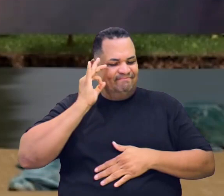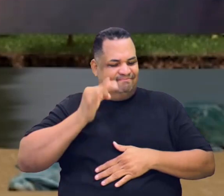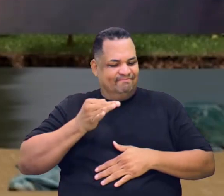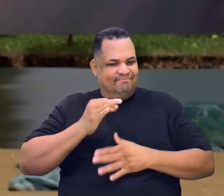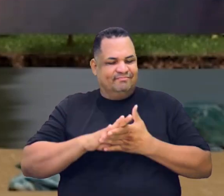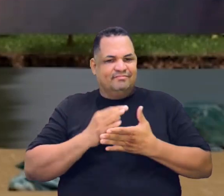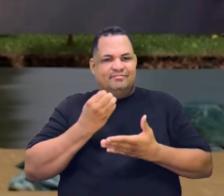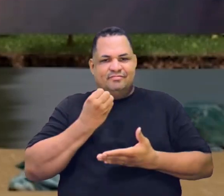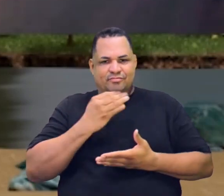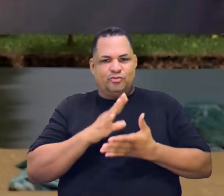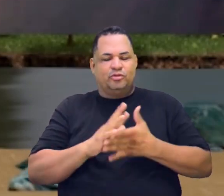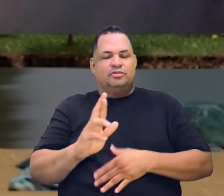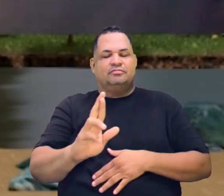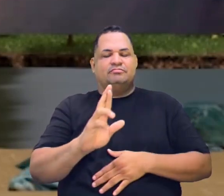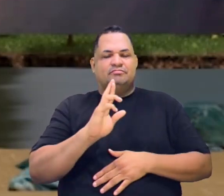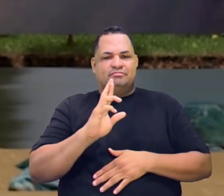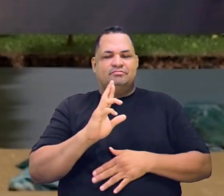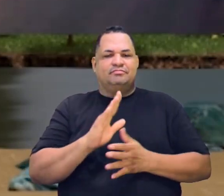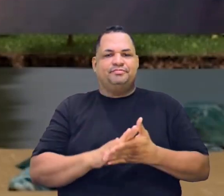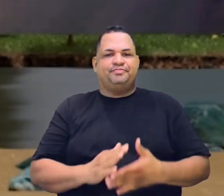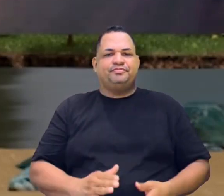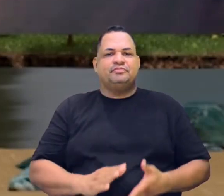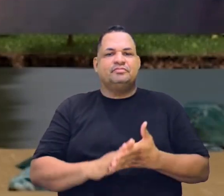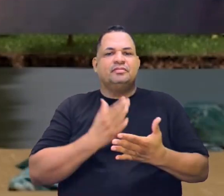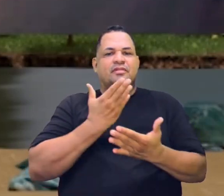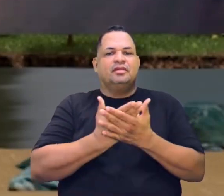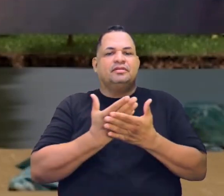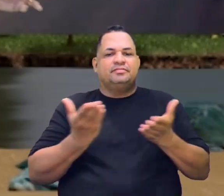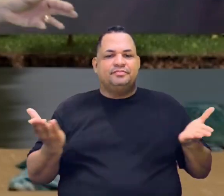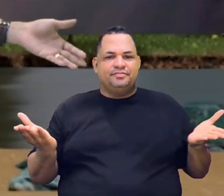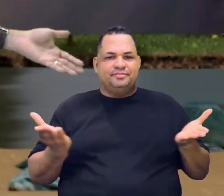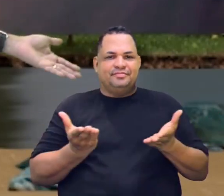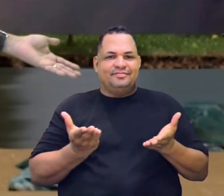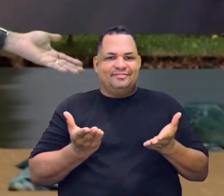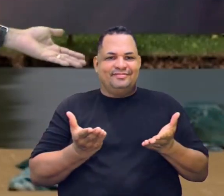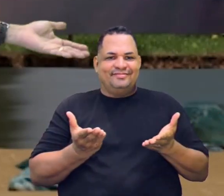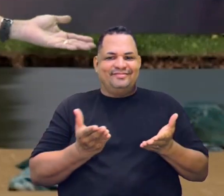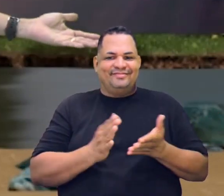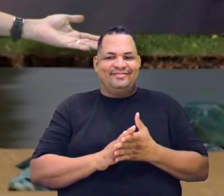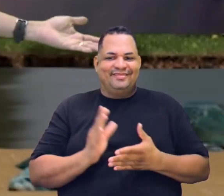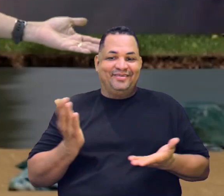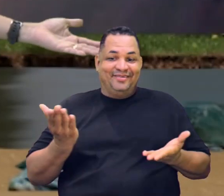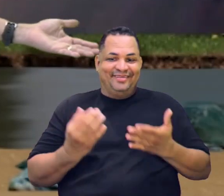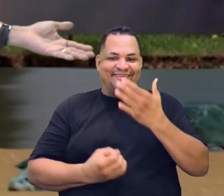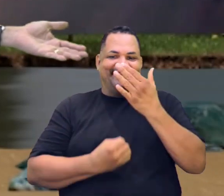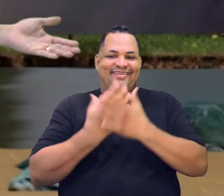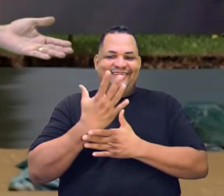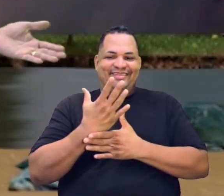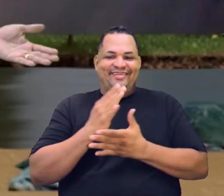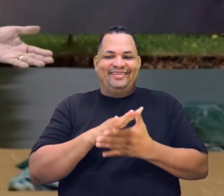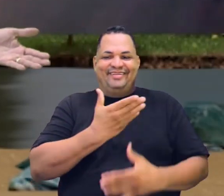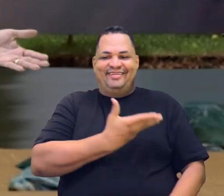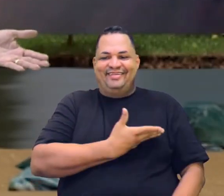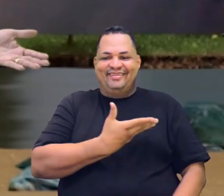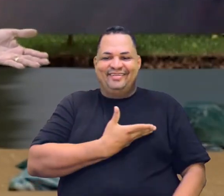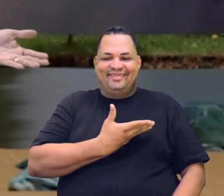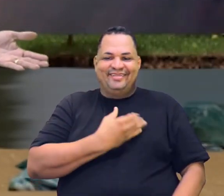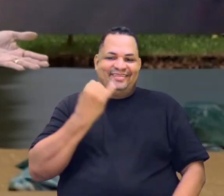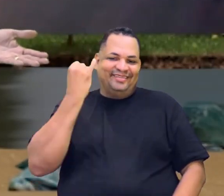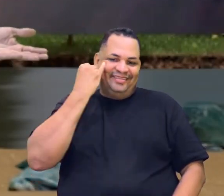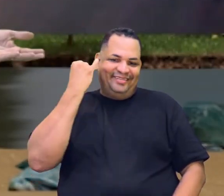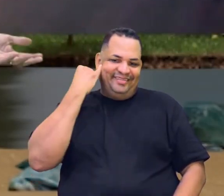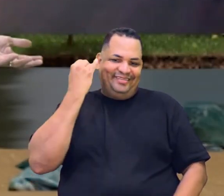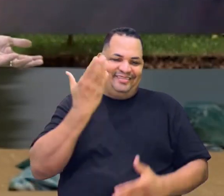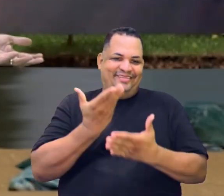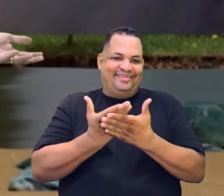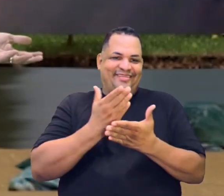obter um bom resultado, tá bom? Para a aula de hoje, eu conto aí. Olha que apareceu aqui o nosso amigo Sâmio,